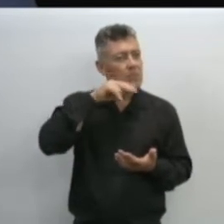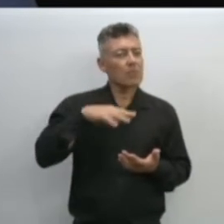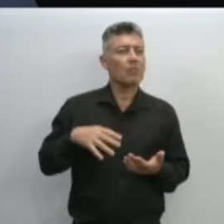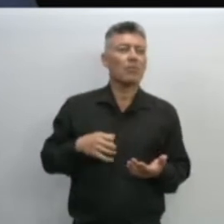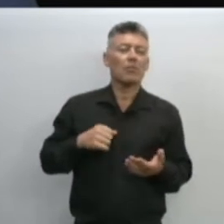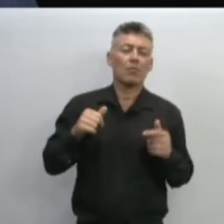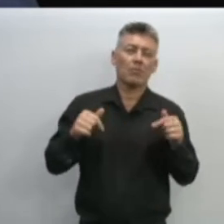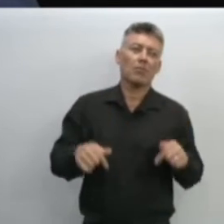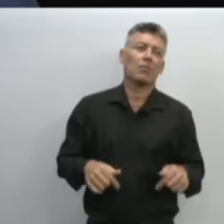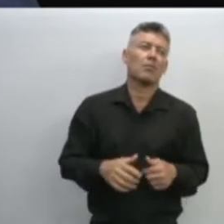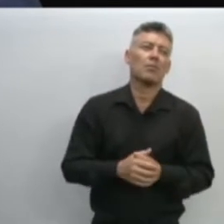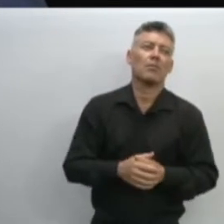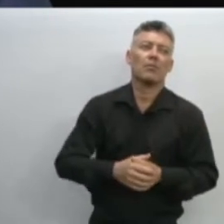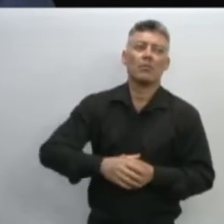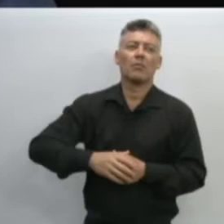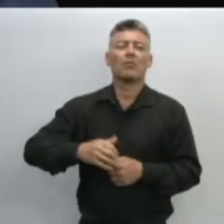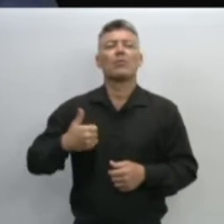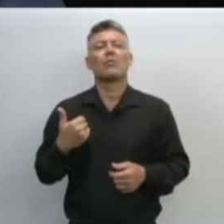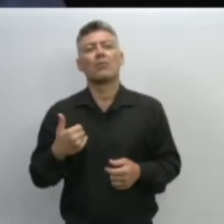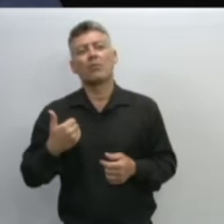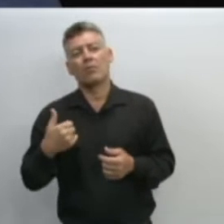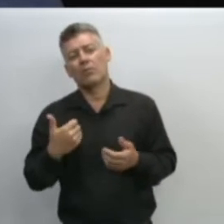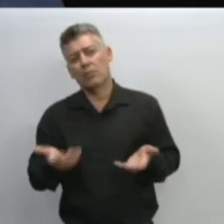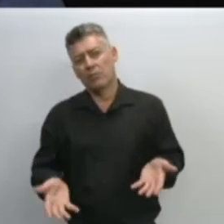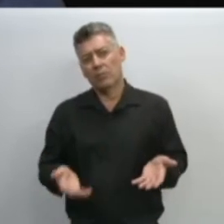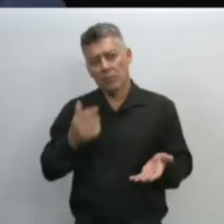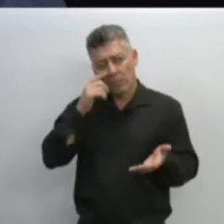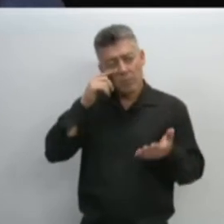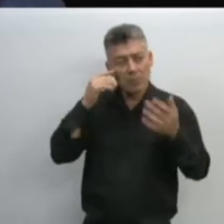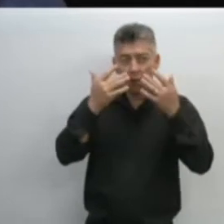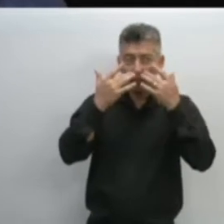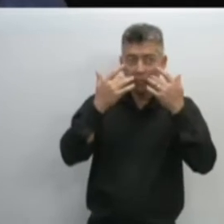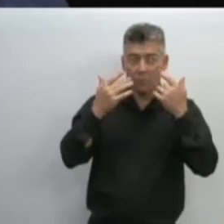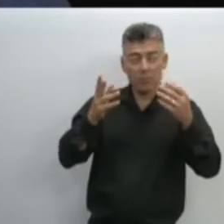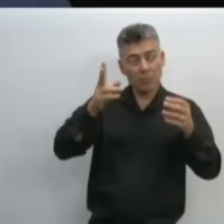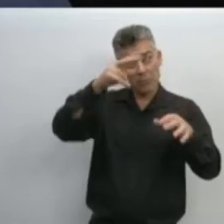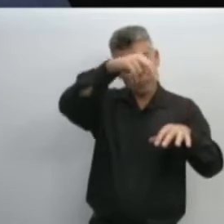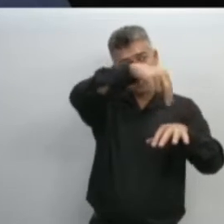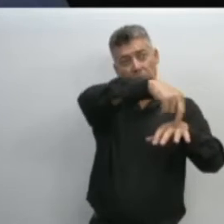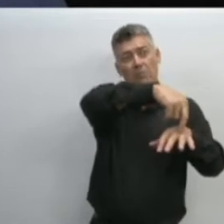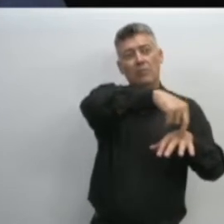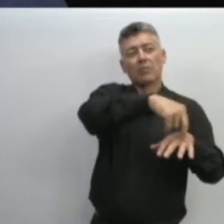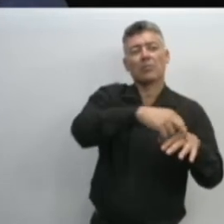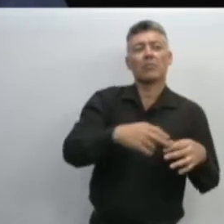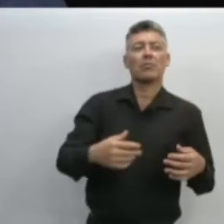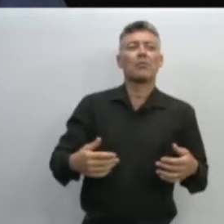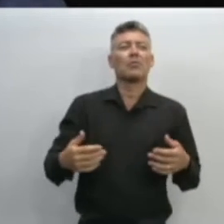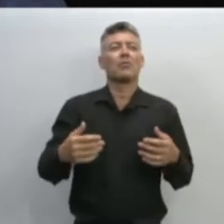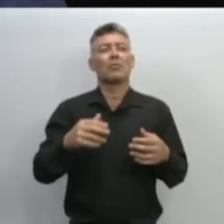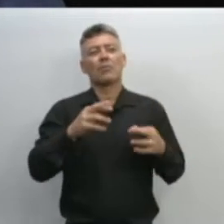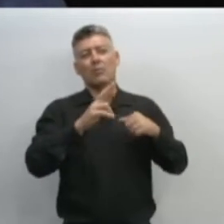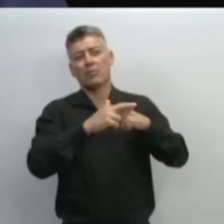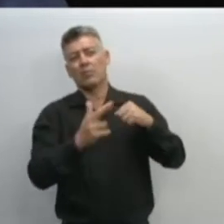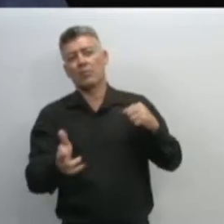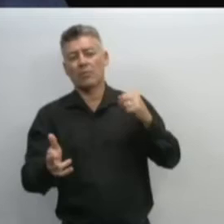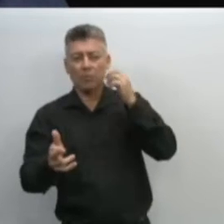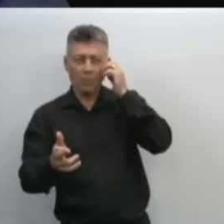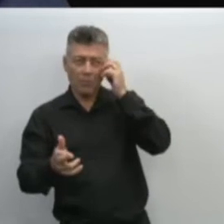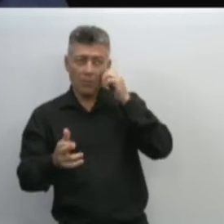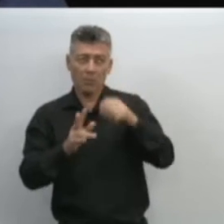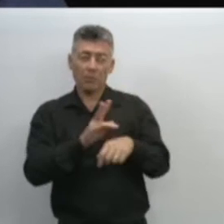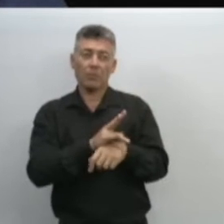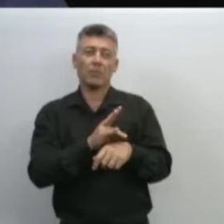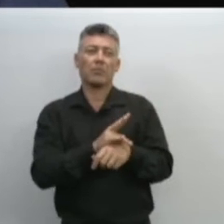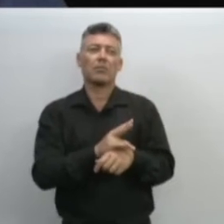agora recentemente completou ano e fez questão de estar no Teatro Riachuelo comemorando seu aniversário em um grande show. Então, além de